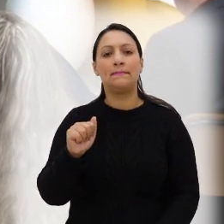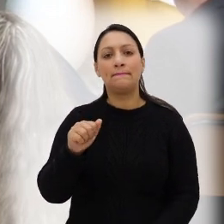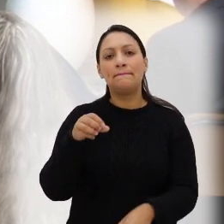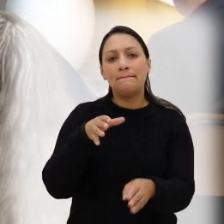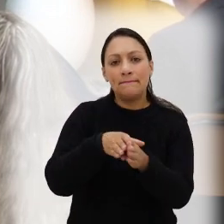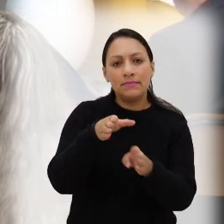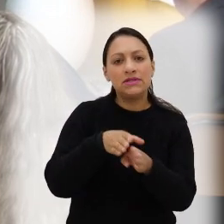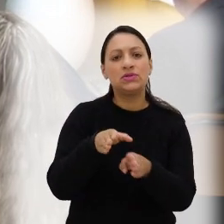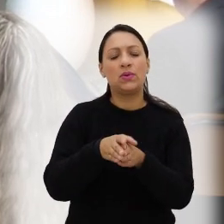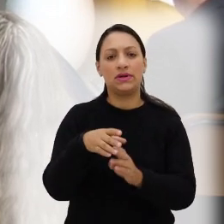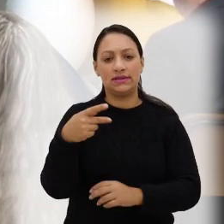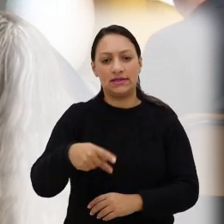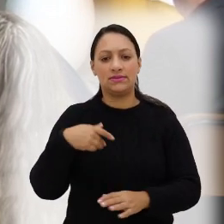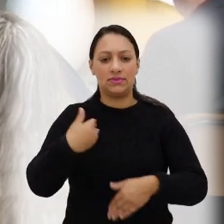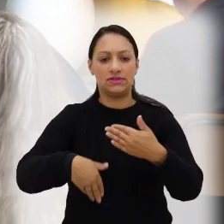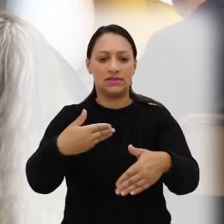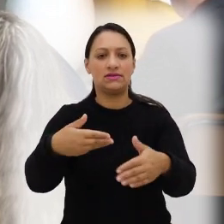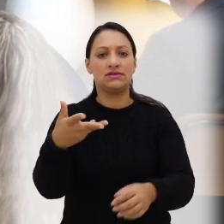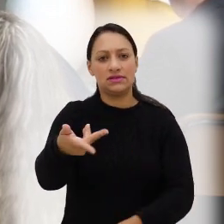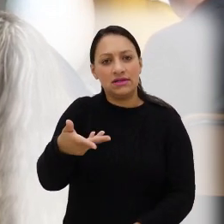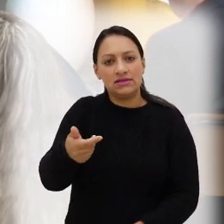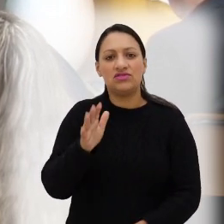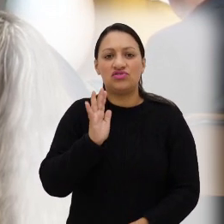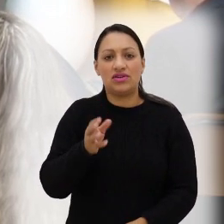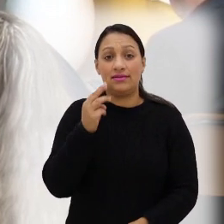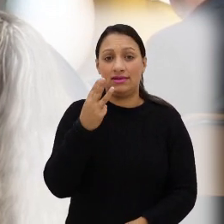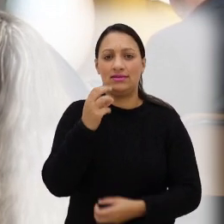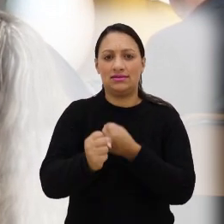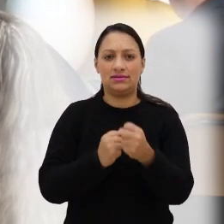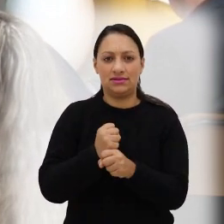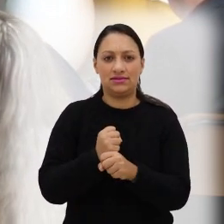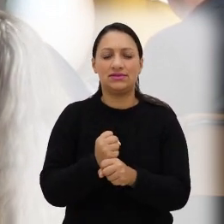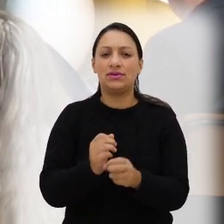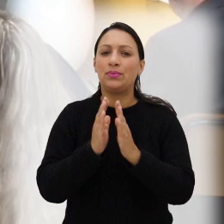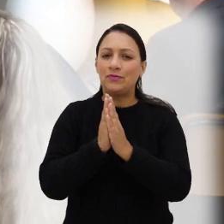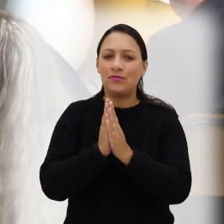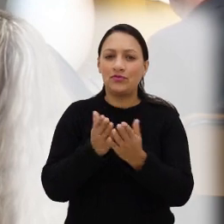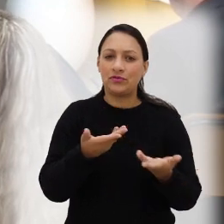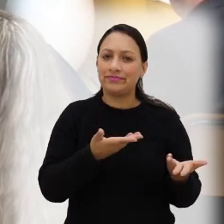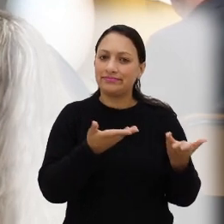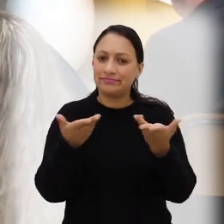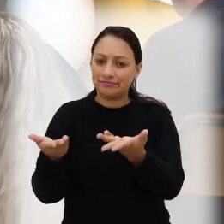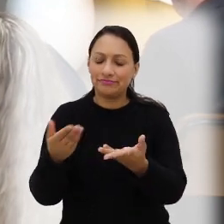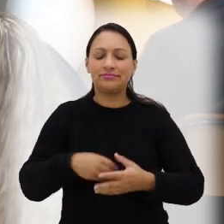de aceleração já há 3 anos, né, Carla? Então, por favor, meninas.